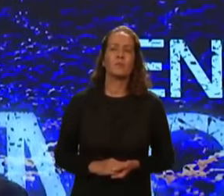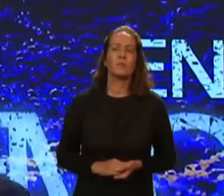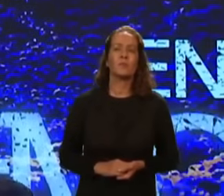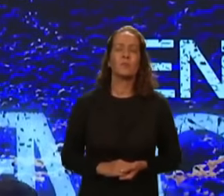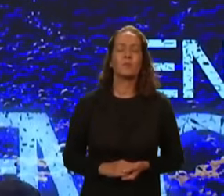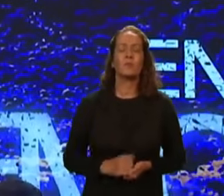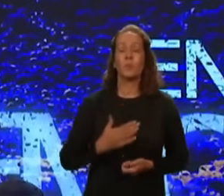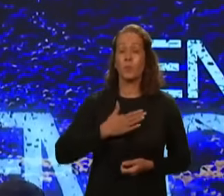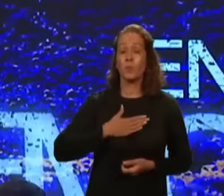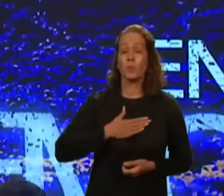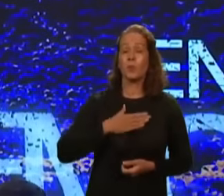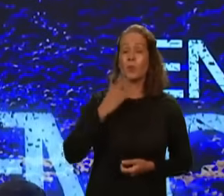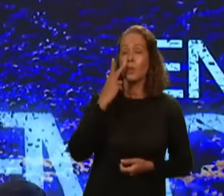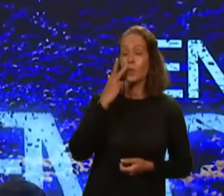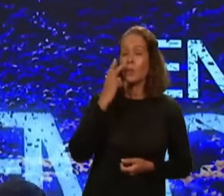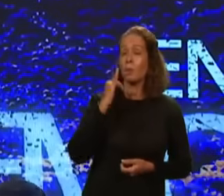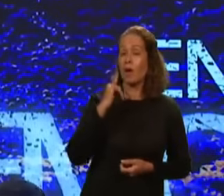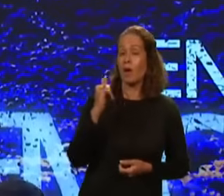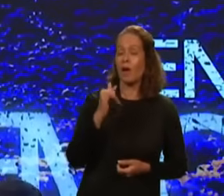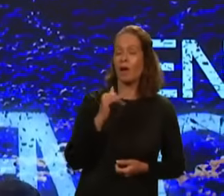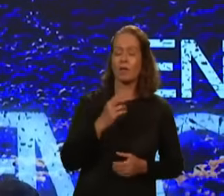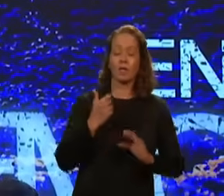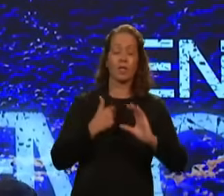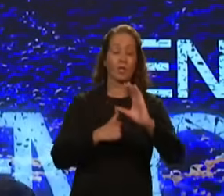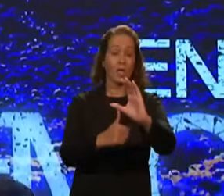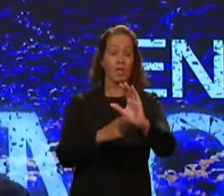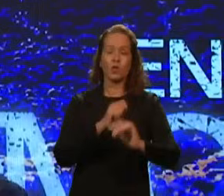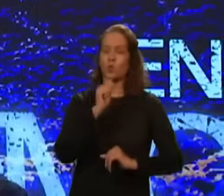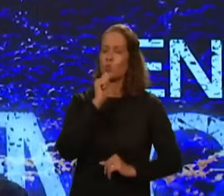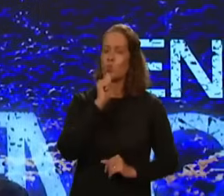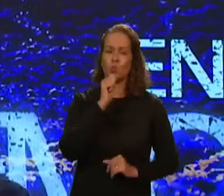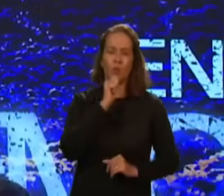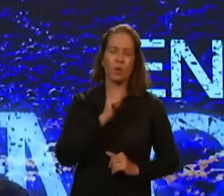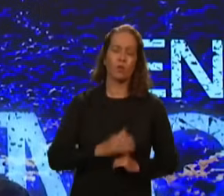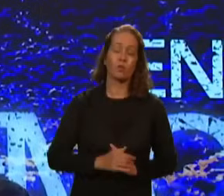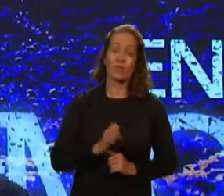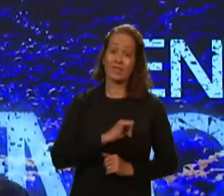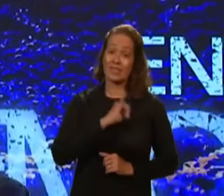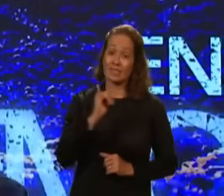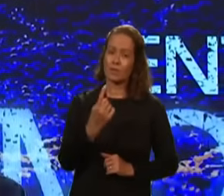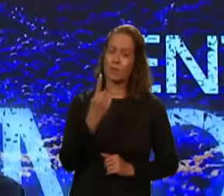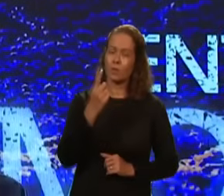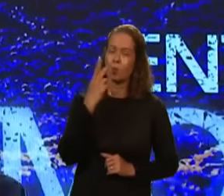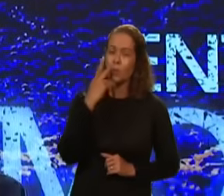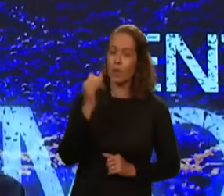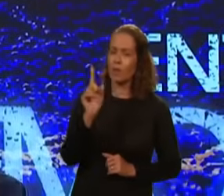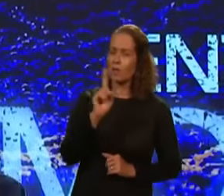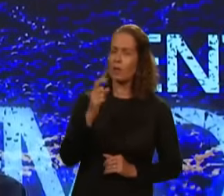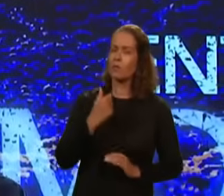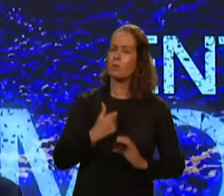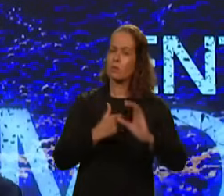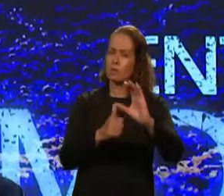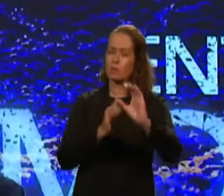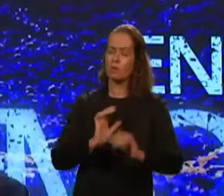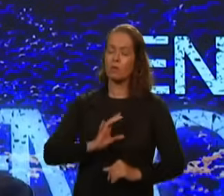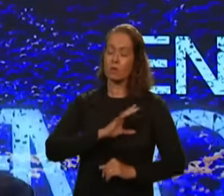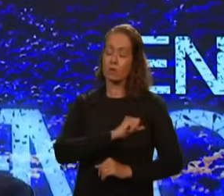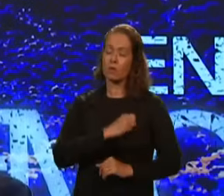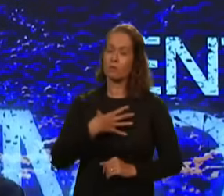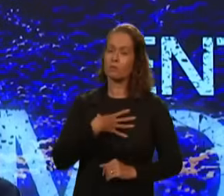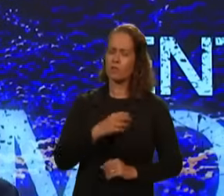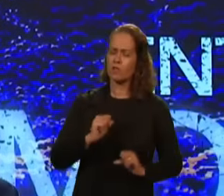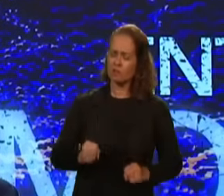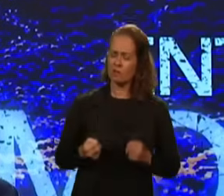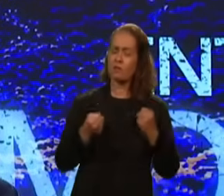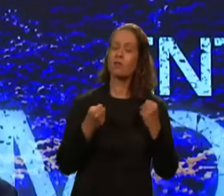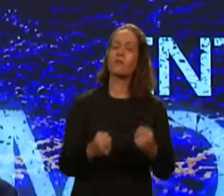O meu pai ainda não era cristão nessa época. Se um pai não cristão ama um filho e